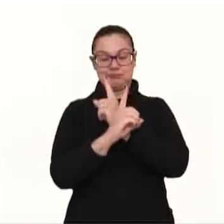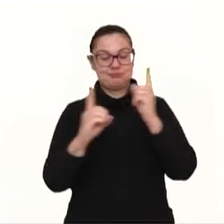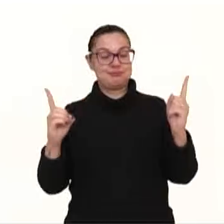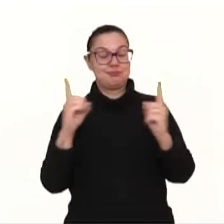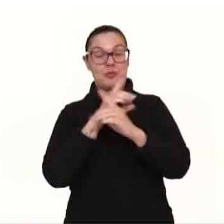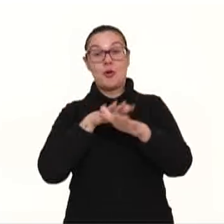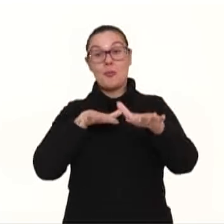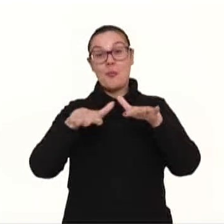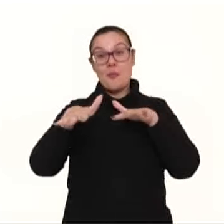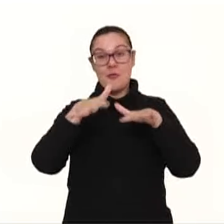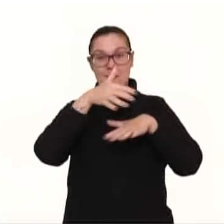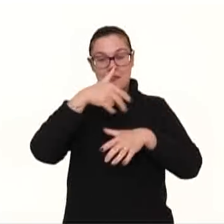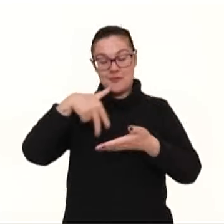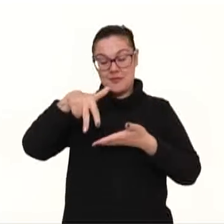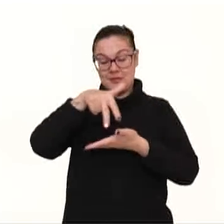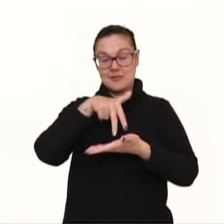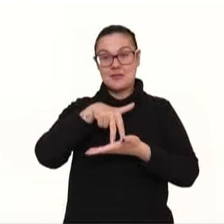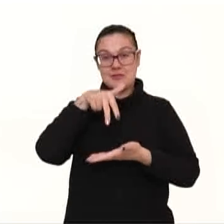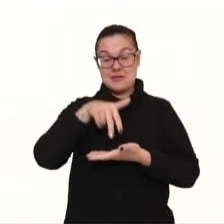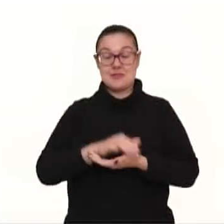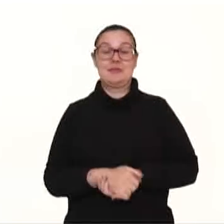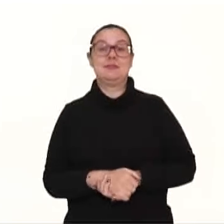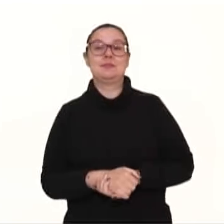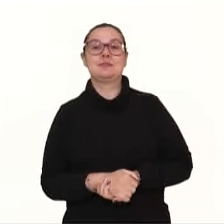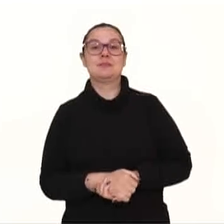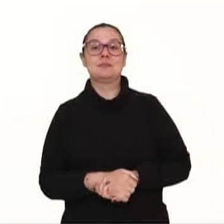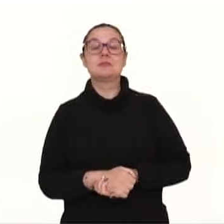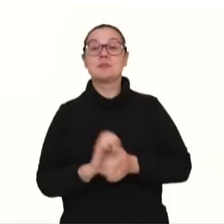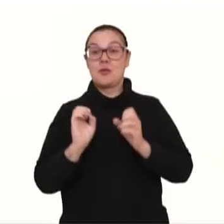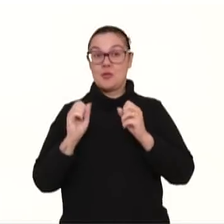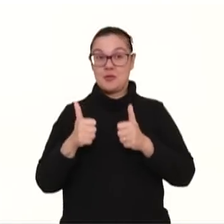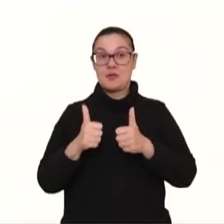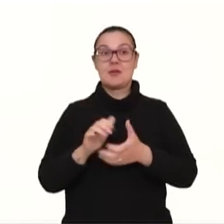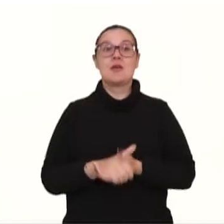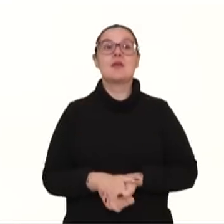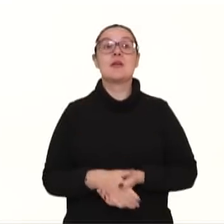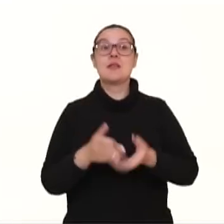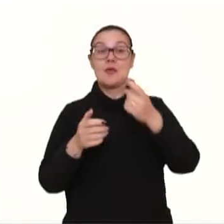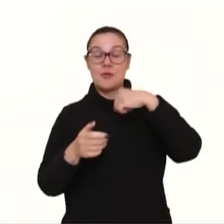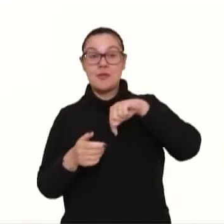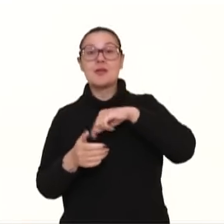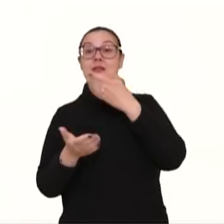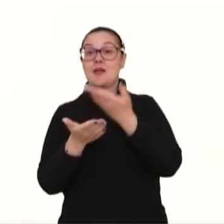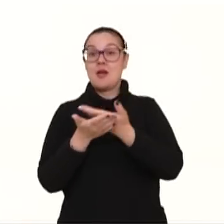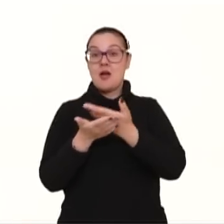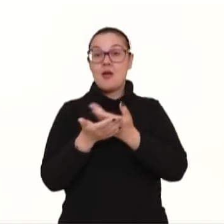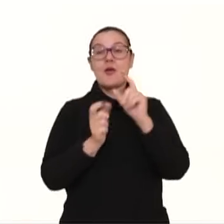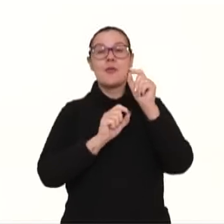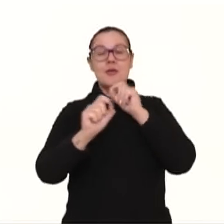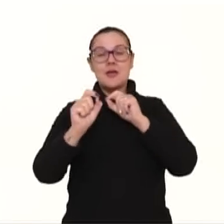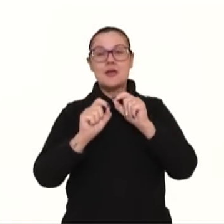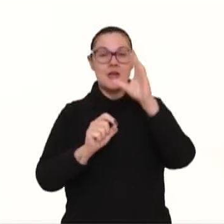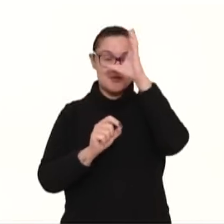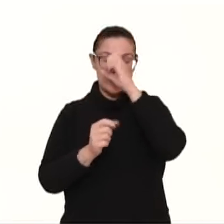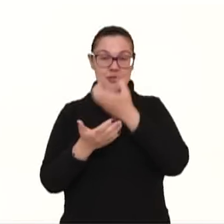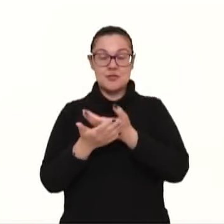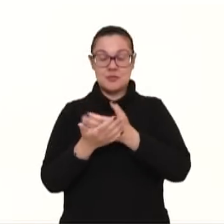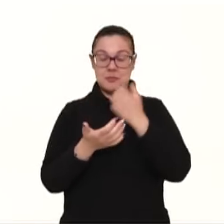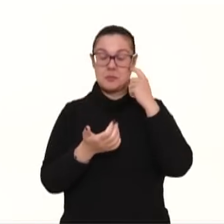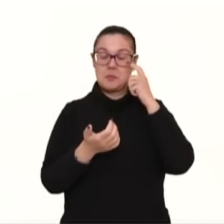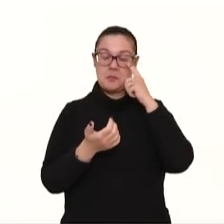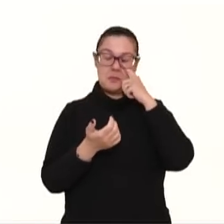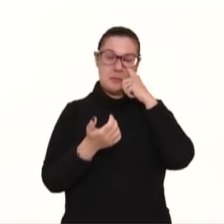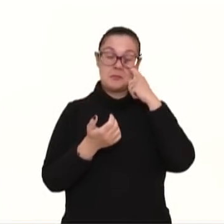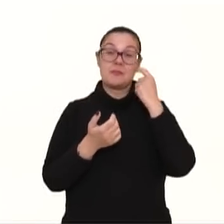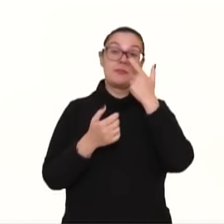os participantes têm que realizar, tá? Na aula de hoje, então, nós vimos